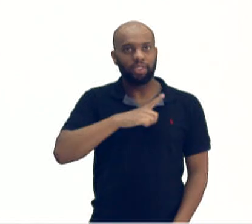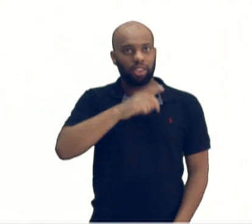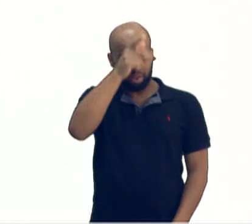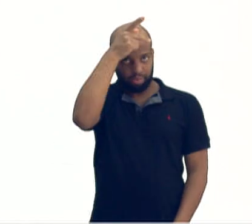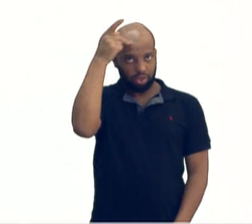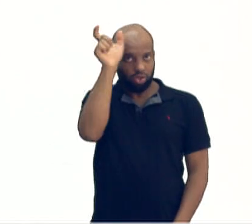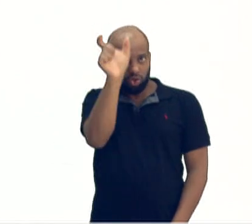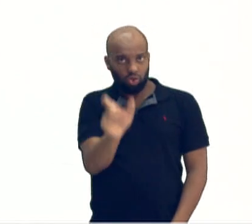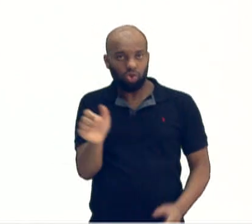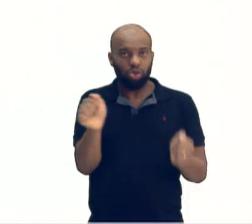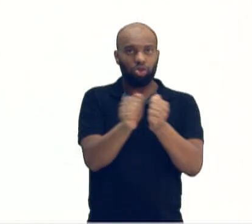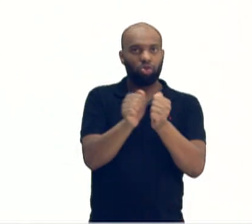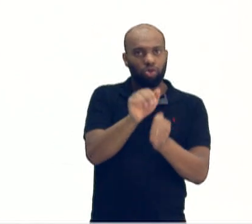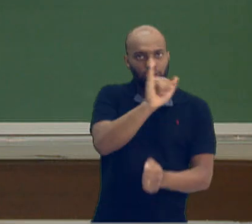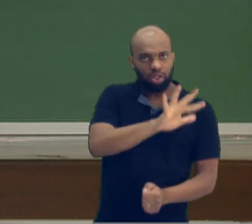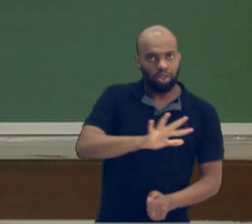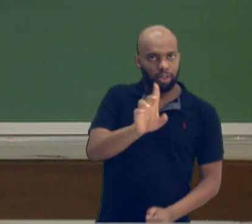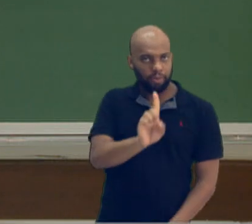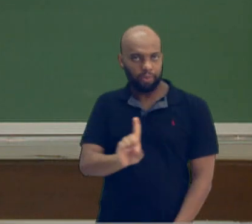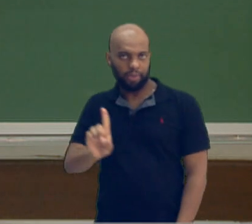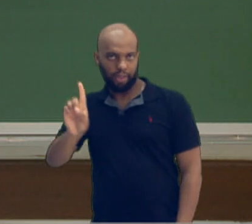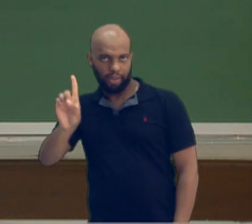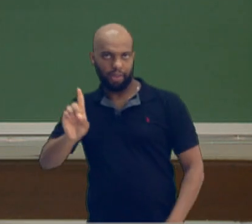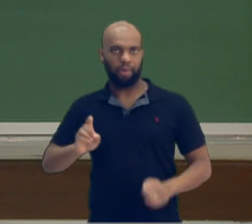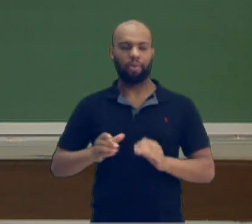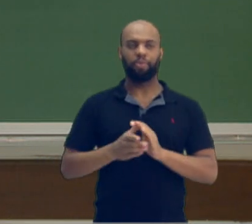imagem de um deus.